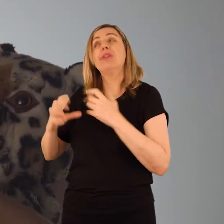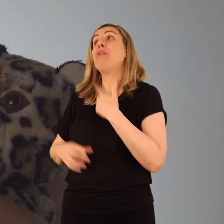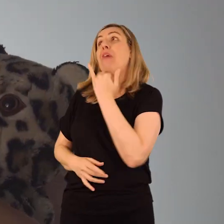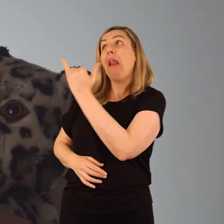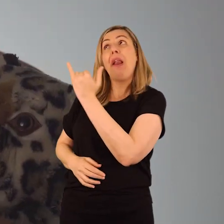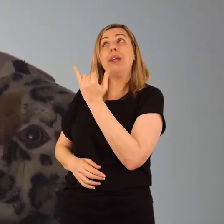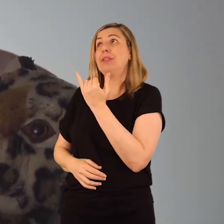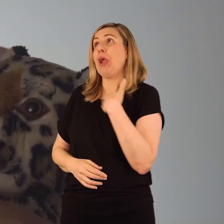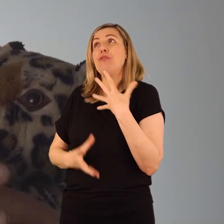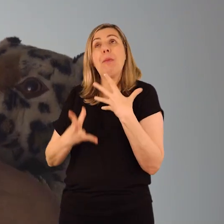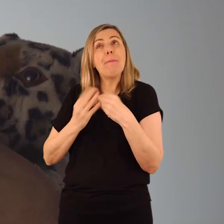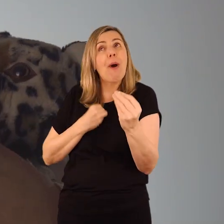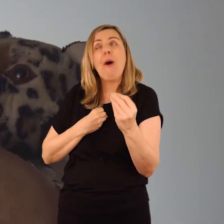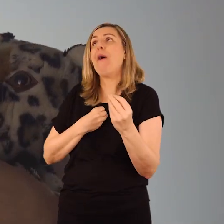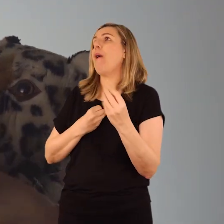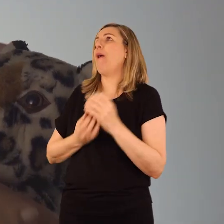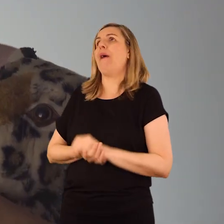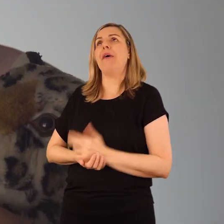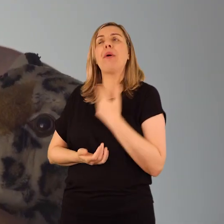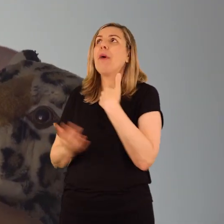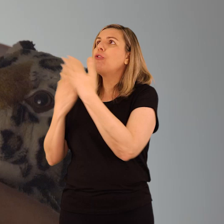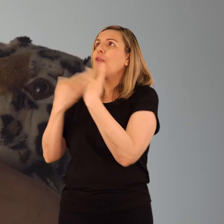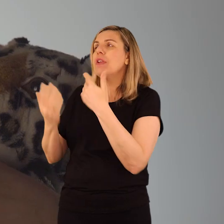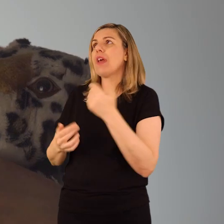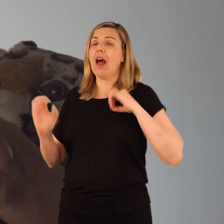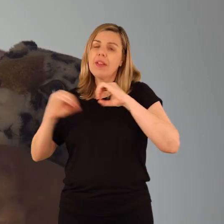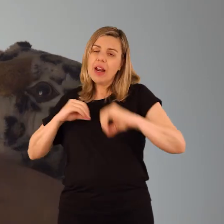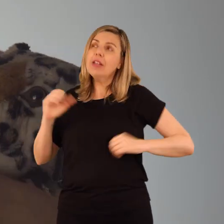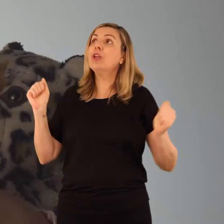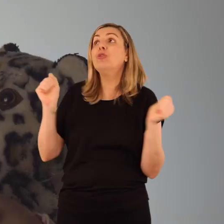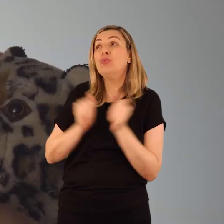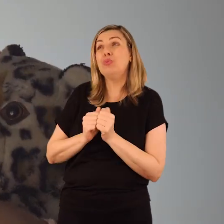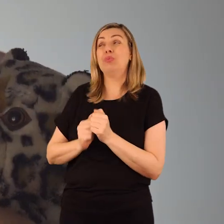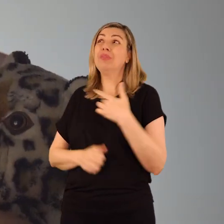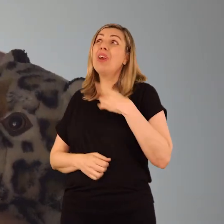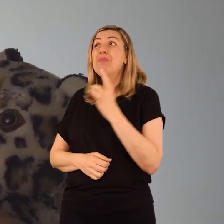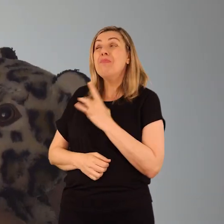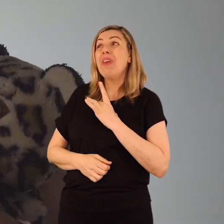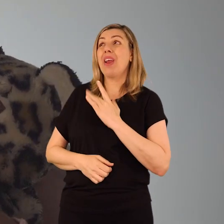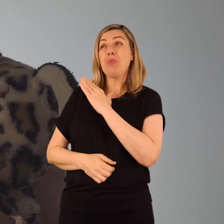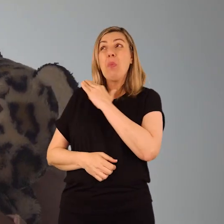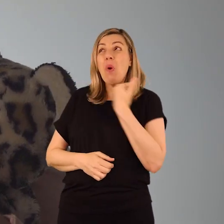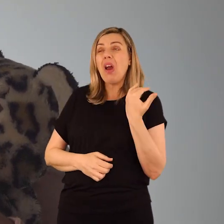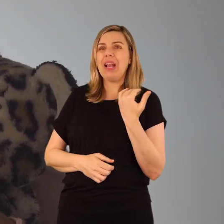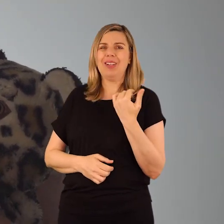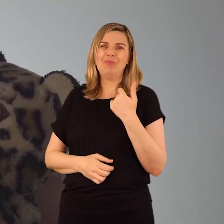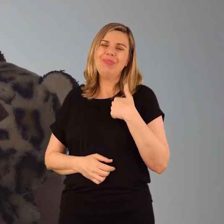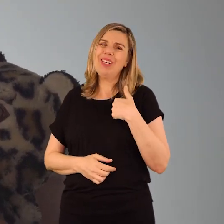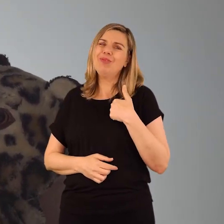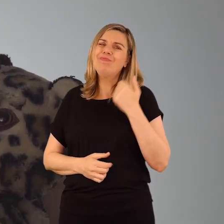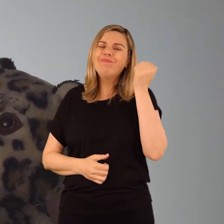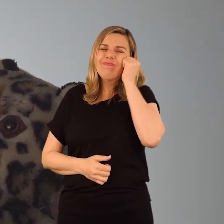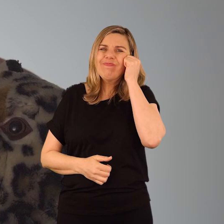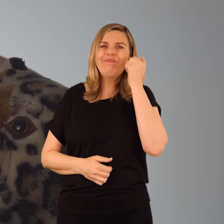ia mais poder conversar, que eu ia levar a Tereza comigo e que eu tava com medo de morrer. Eu sei que eu não devia ter dito isso,